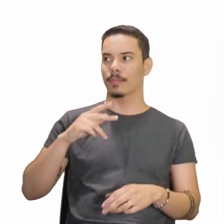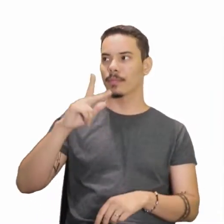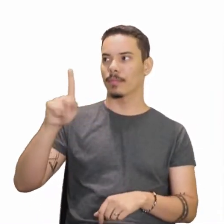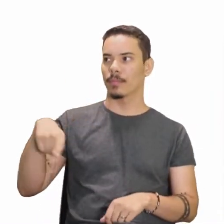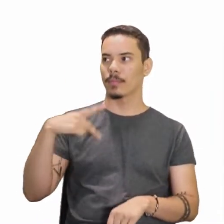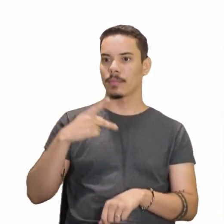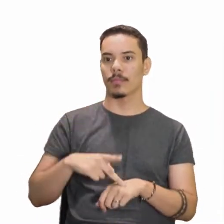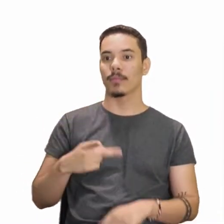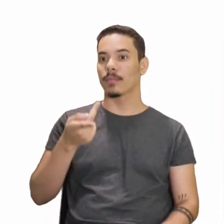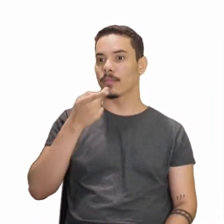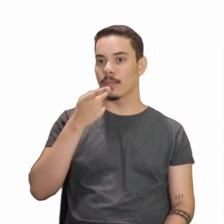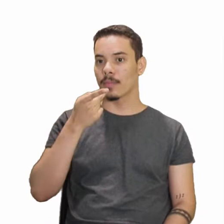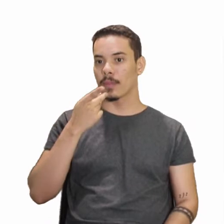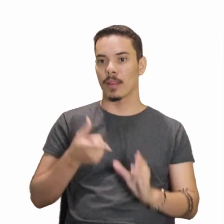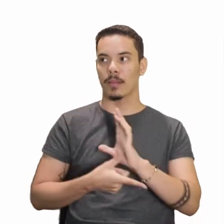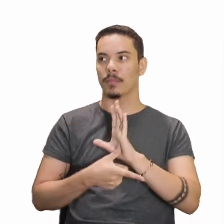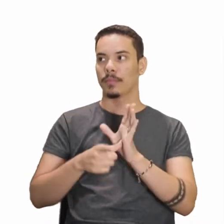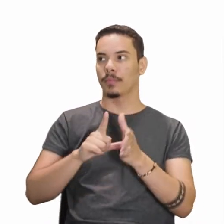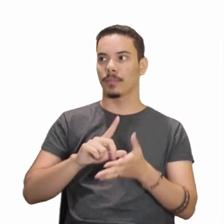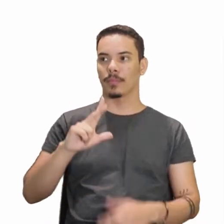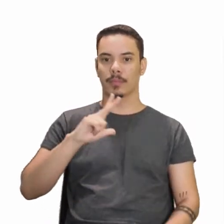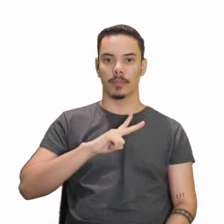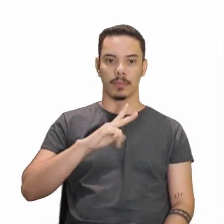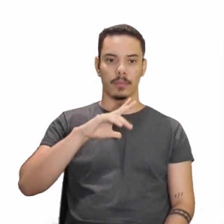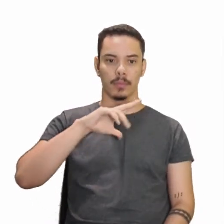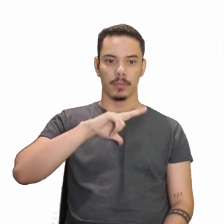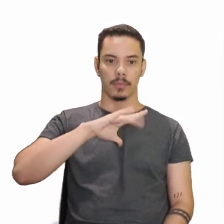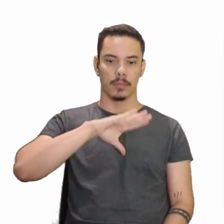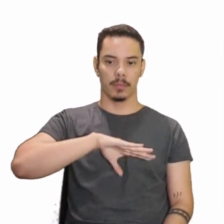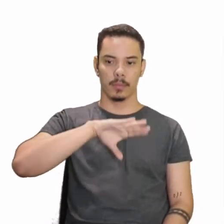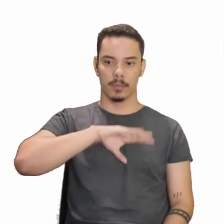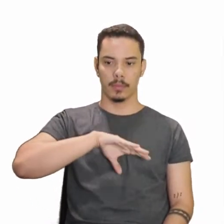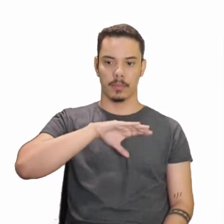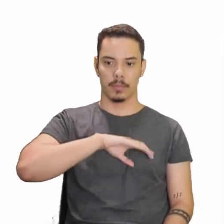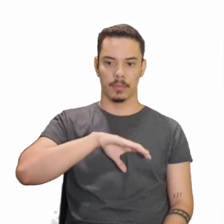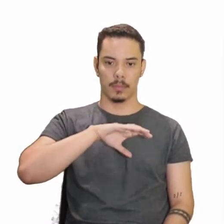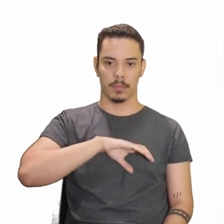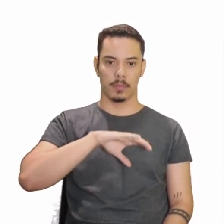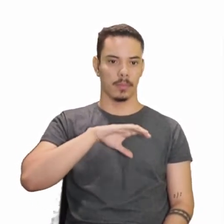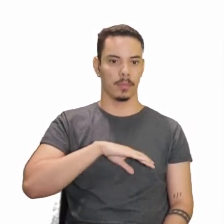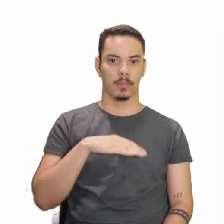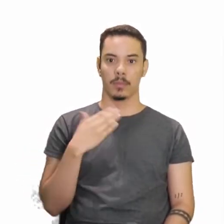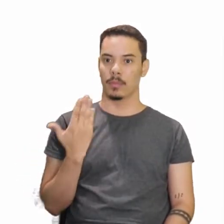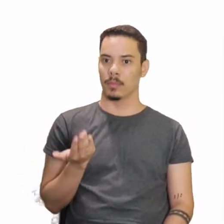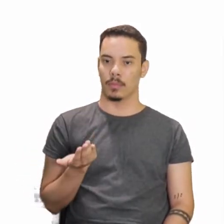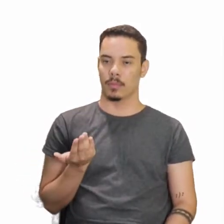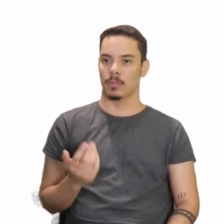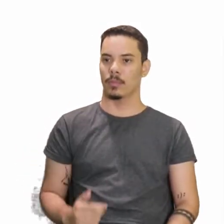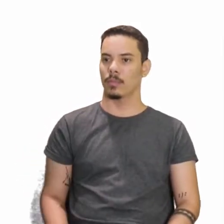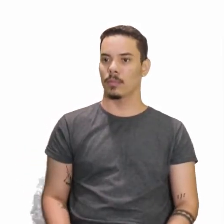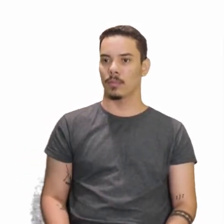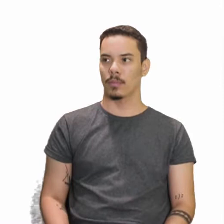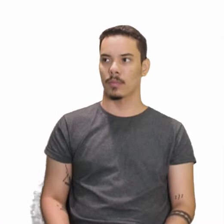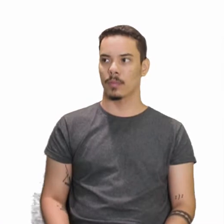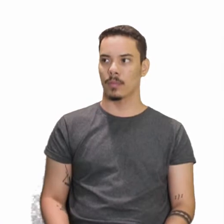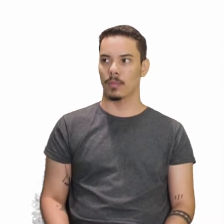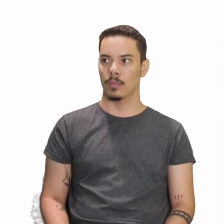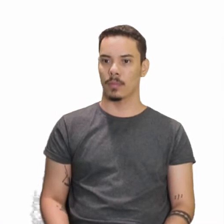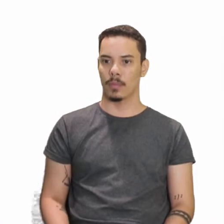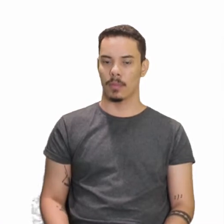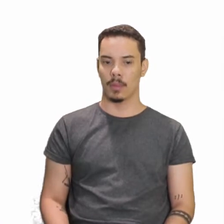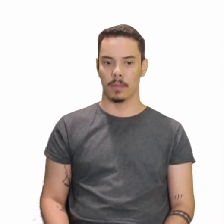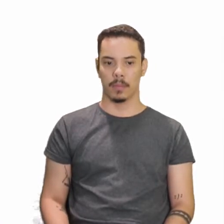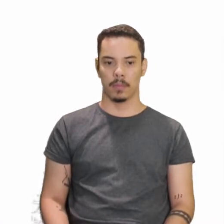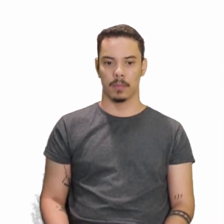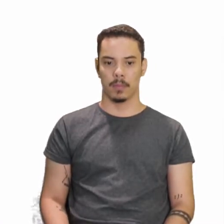que falavam aí o português, né? Quais são os países que falavam o português? Olha aí,